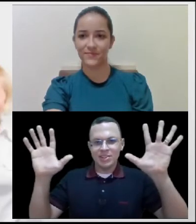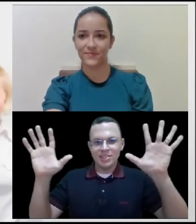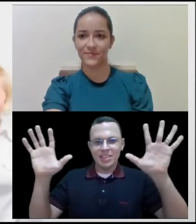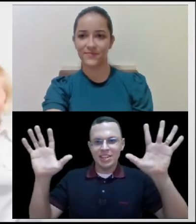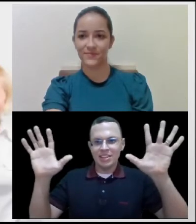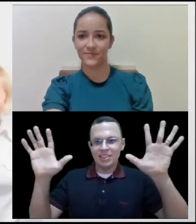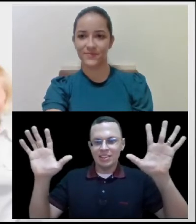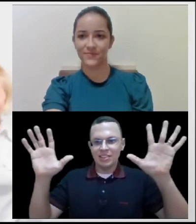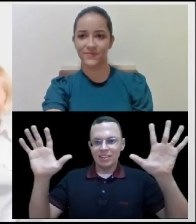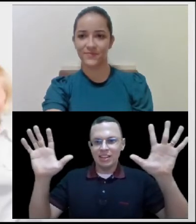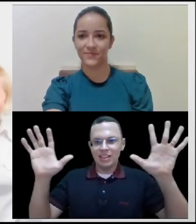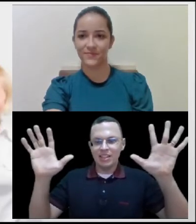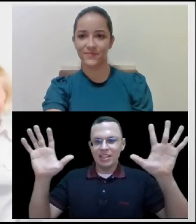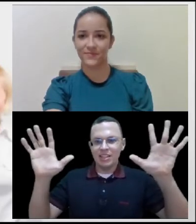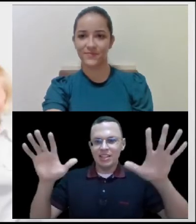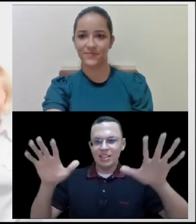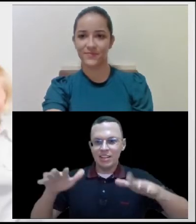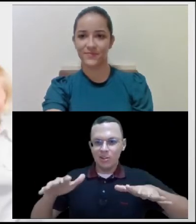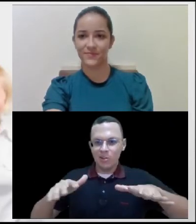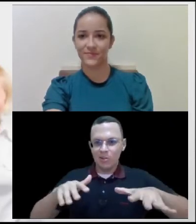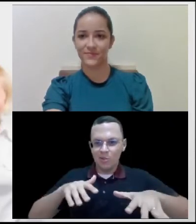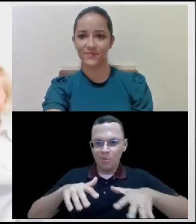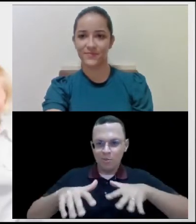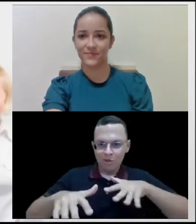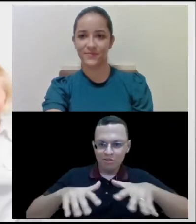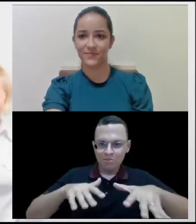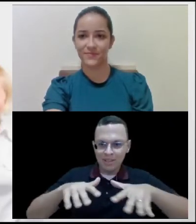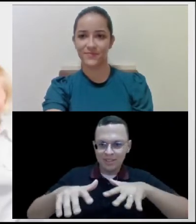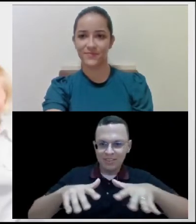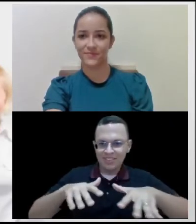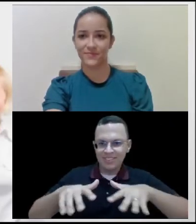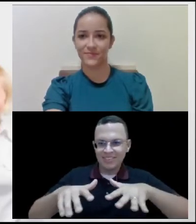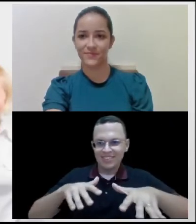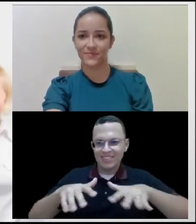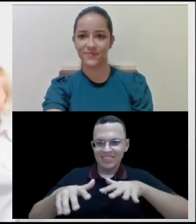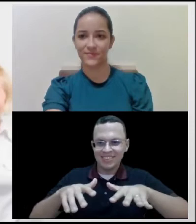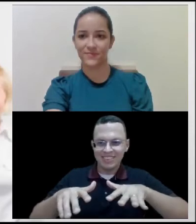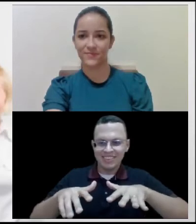A senhorazinha aí, tá? Então, ó, movimento,